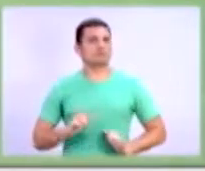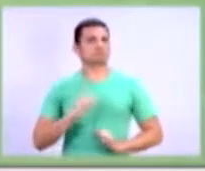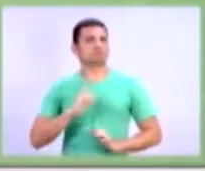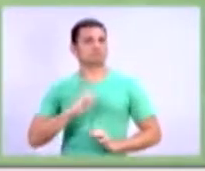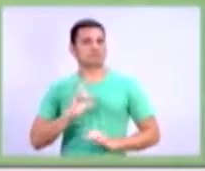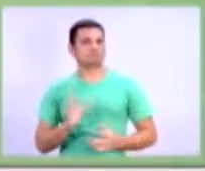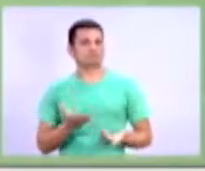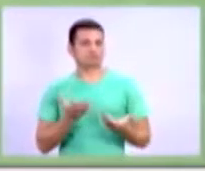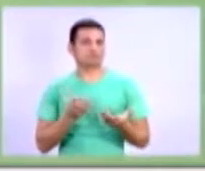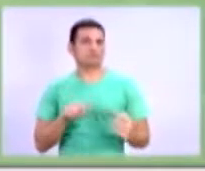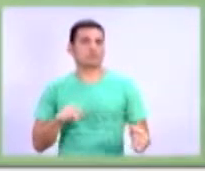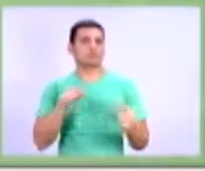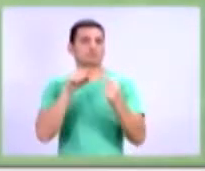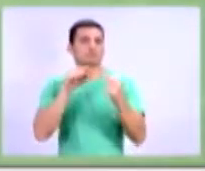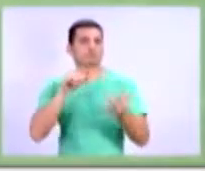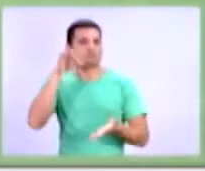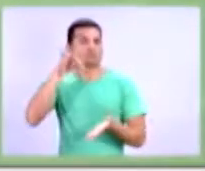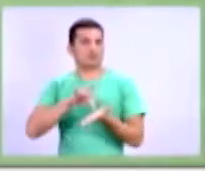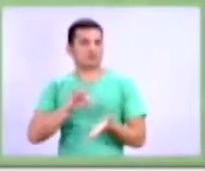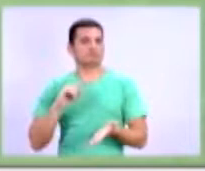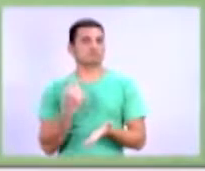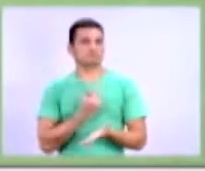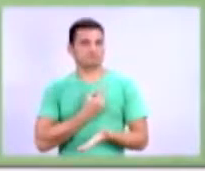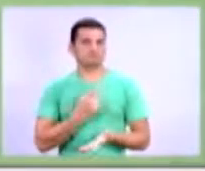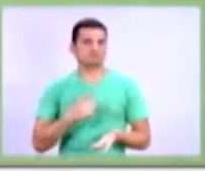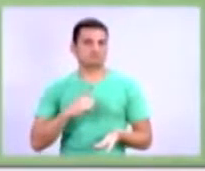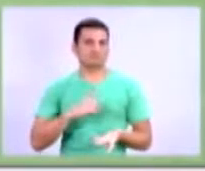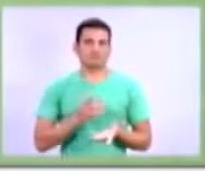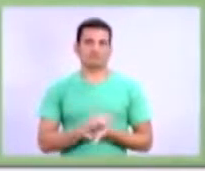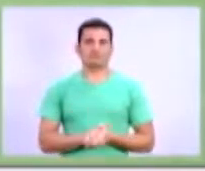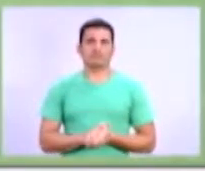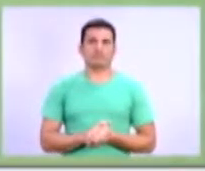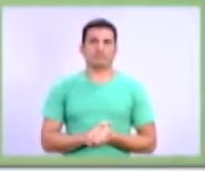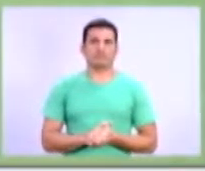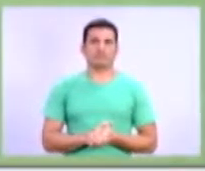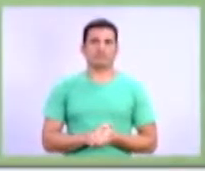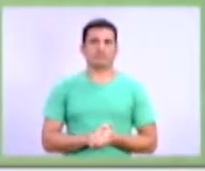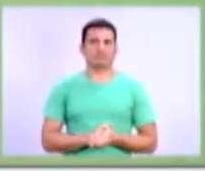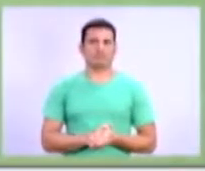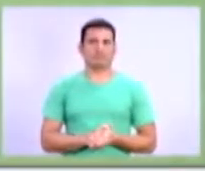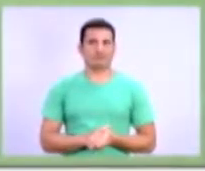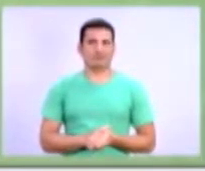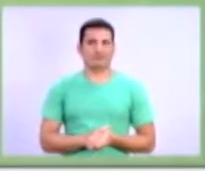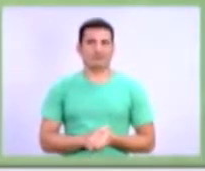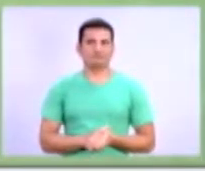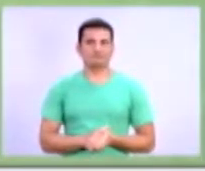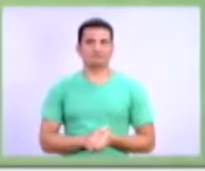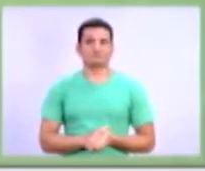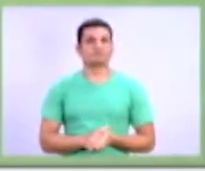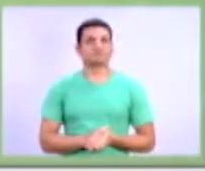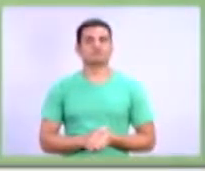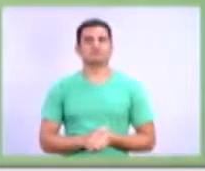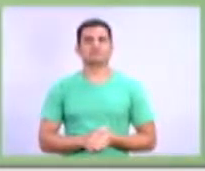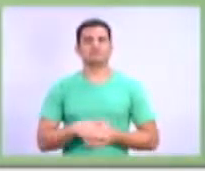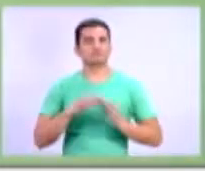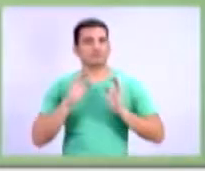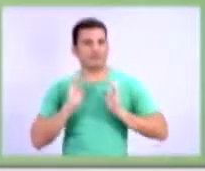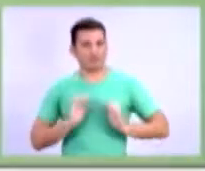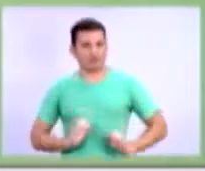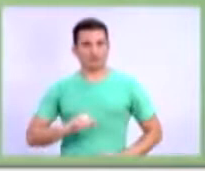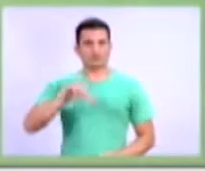realidade especificamente, a ética do discurso, ela está relacionada à realidade de várias sociedades. A